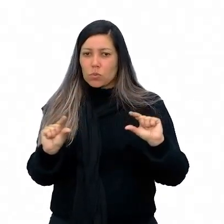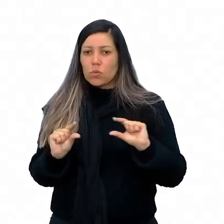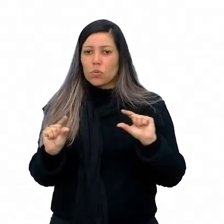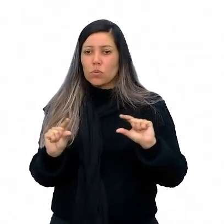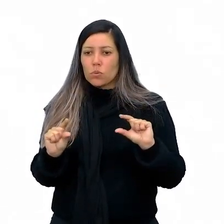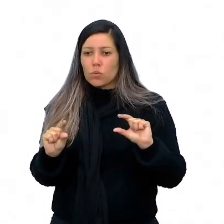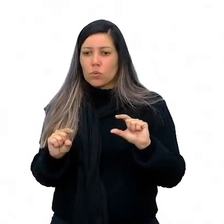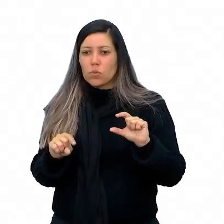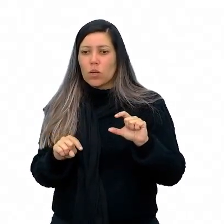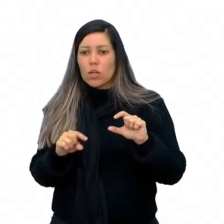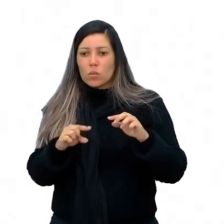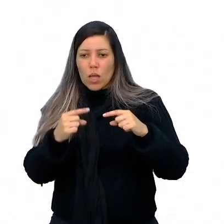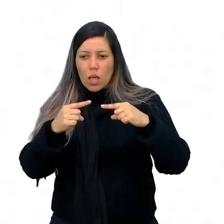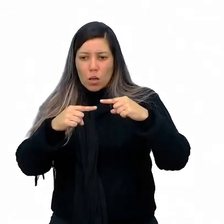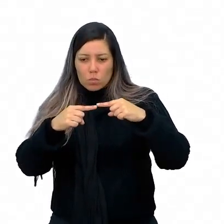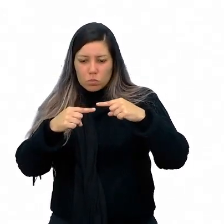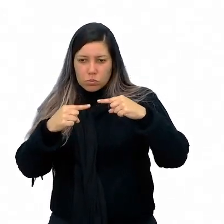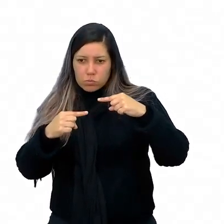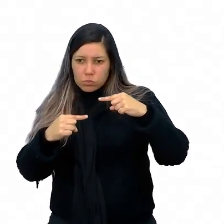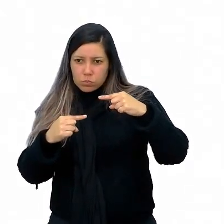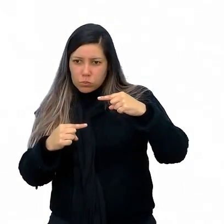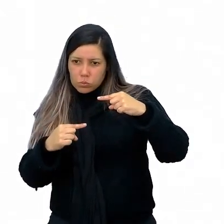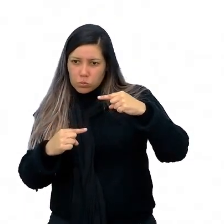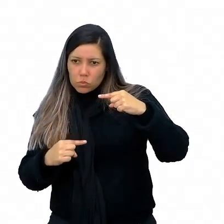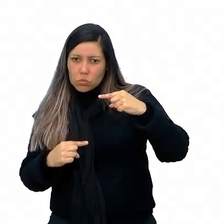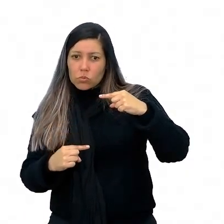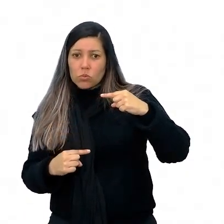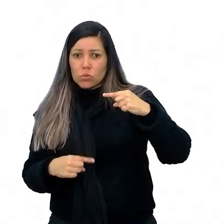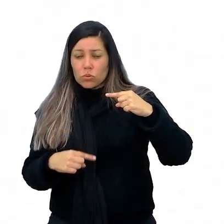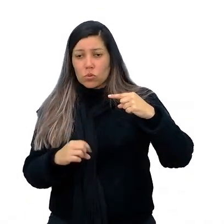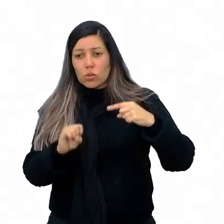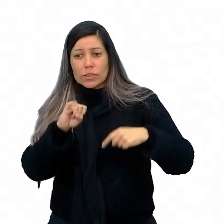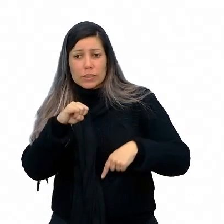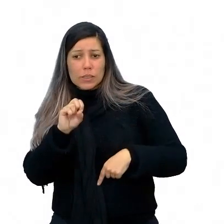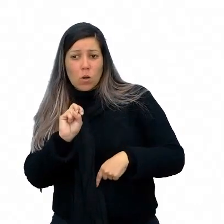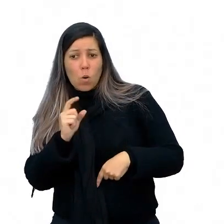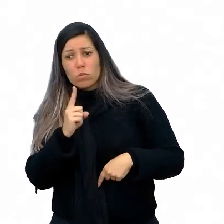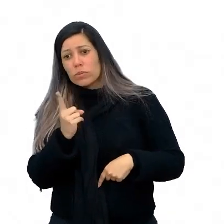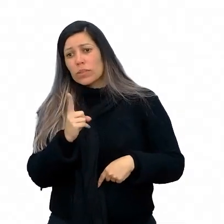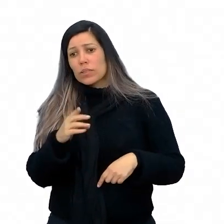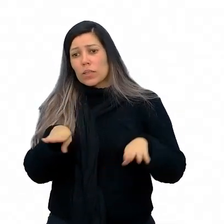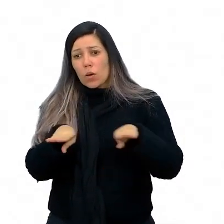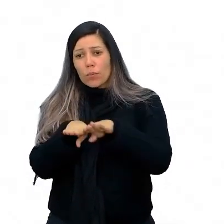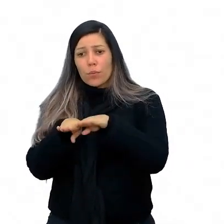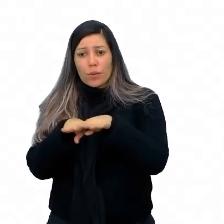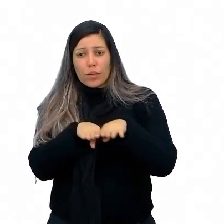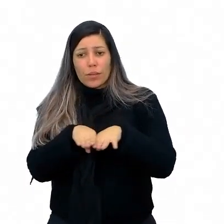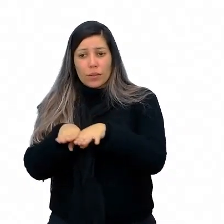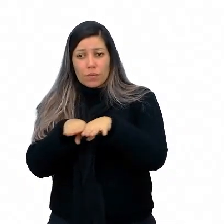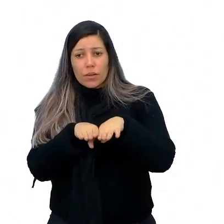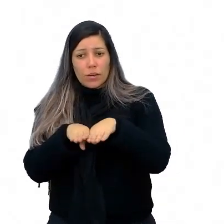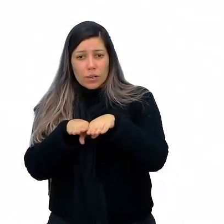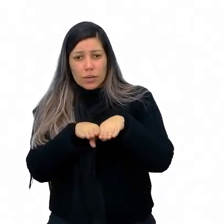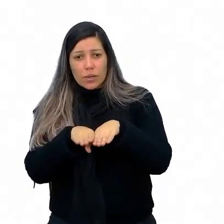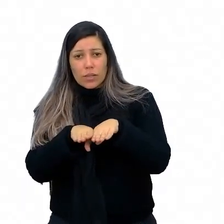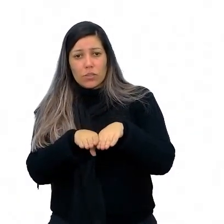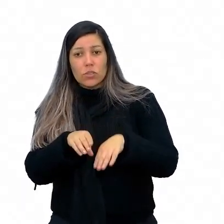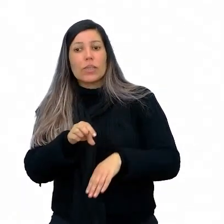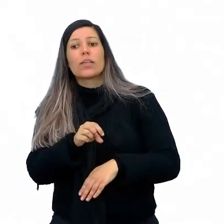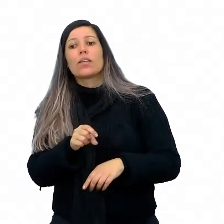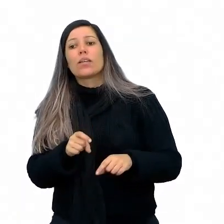mesma sequência numérica são ou não equivalentes. E na terceira série do ensino médio, a unidade temática é